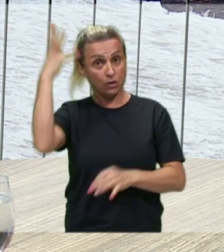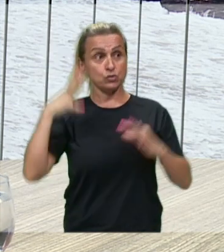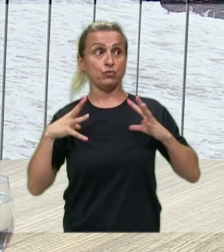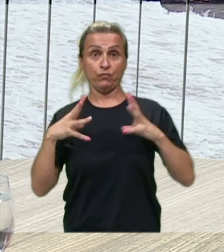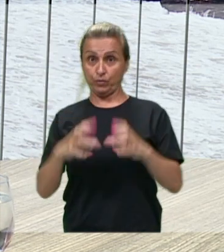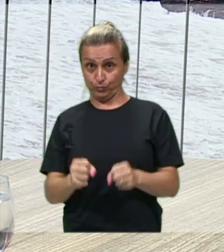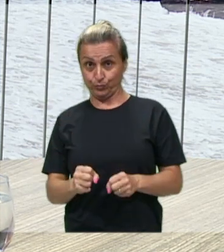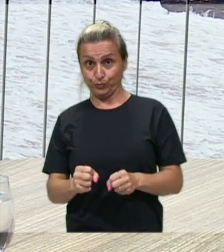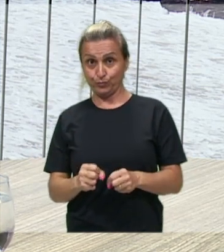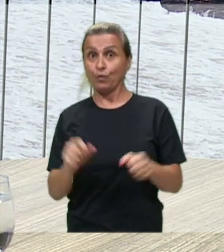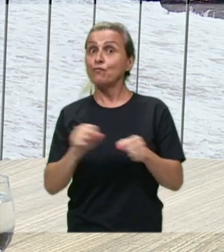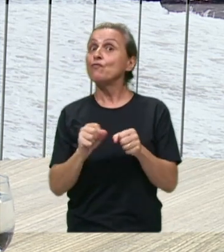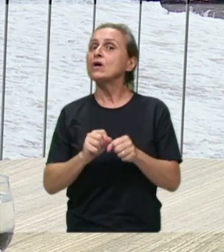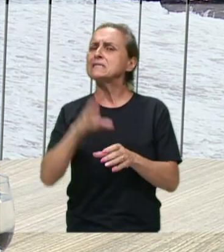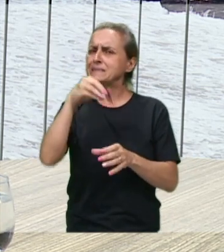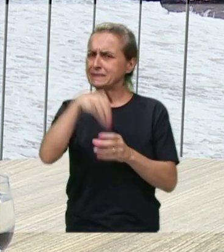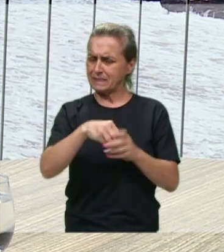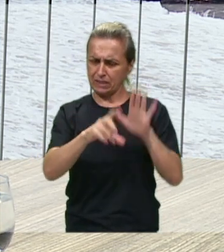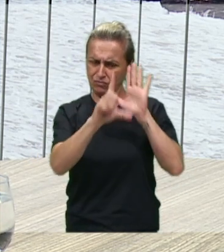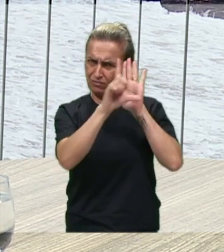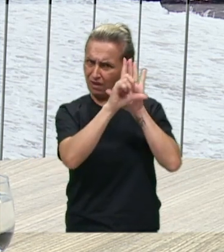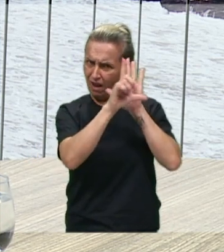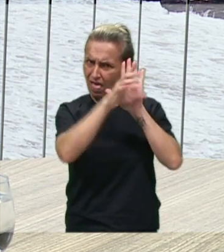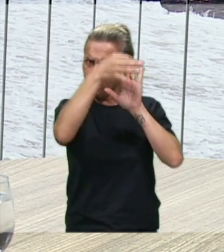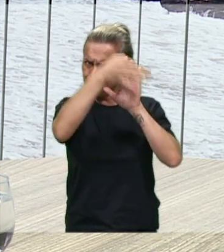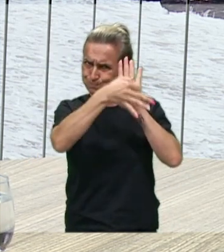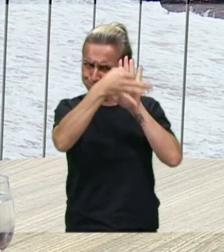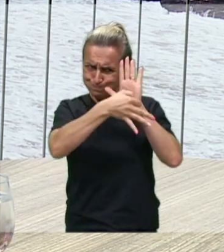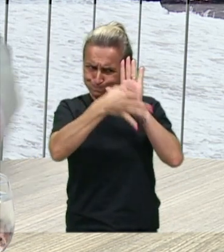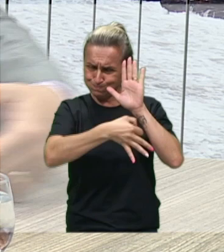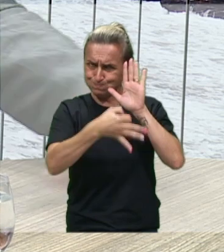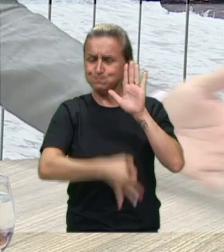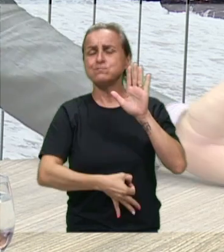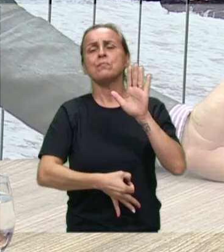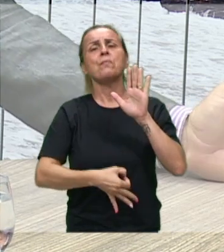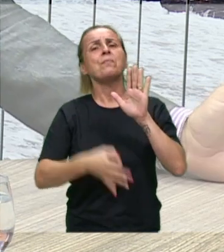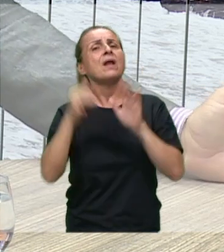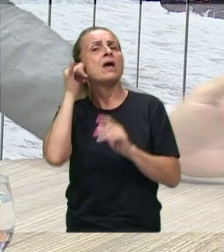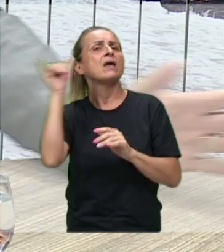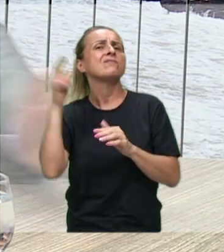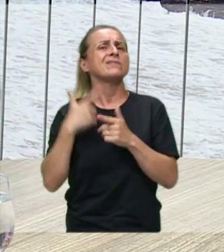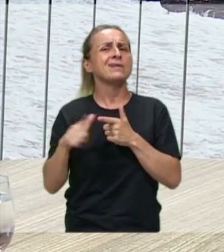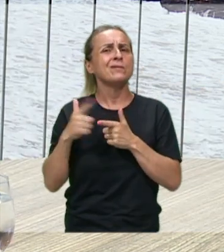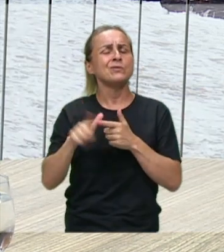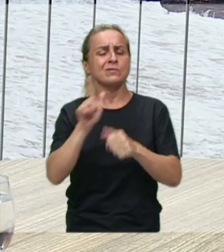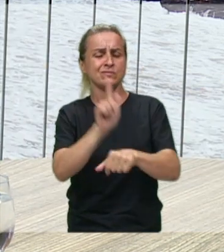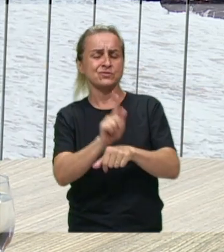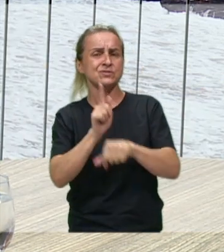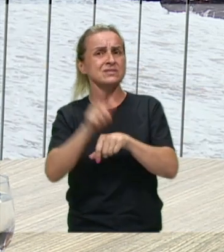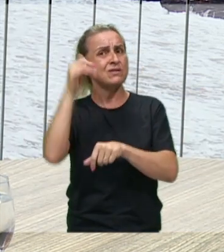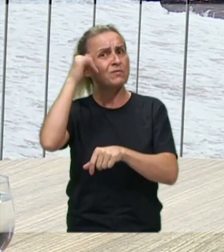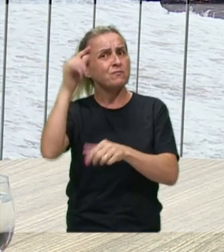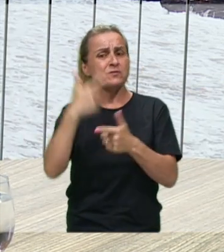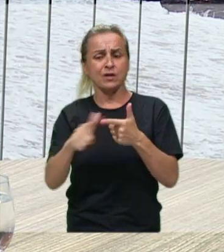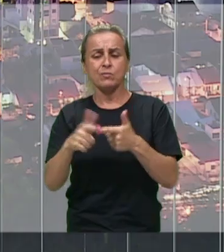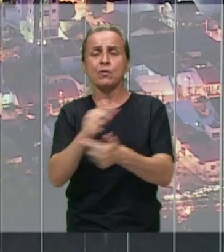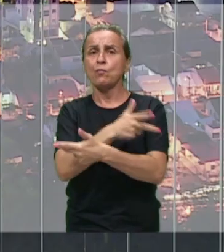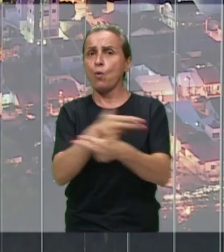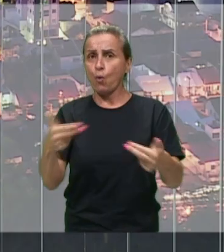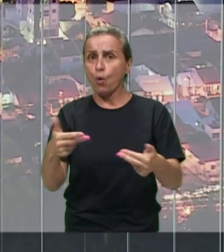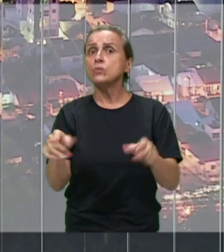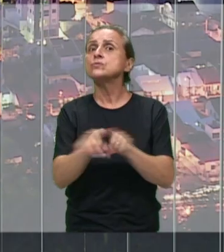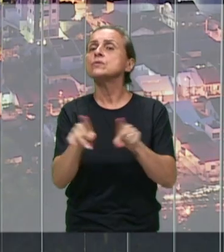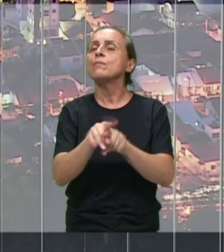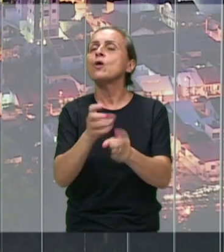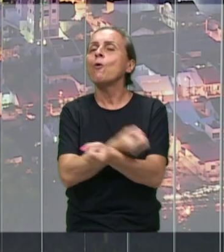fazer dentro da lei, para não se complique o armador, não se complique problemas de gestão, e aí sim, dando toda a segurança,